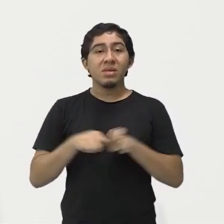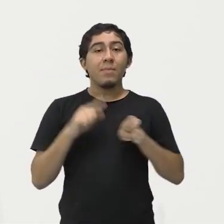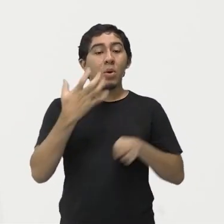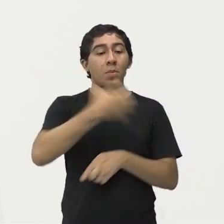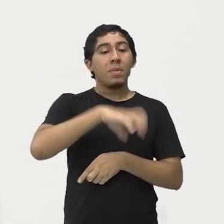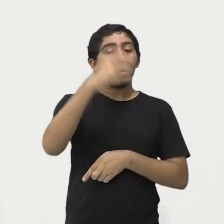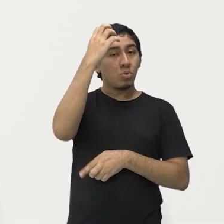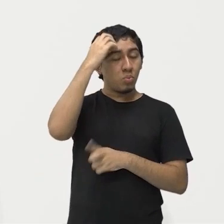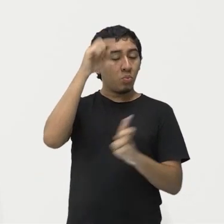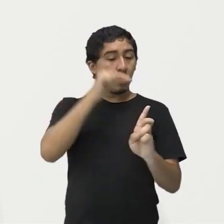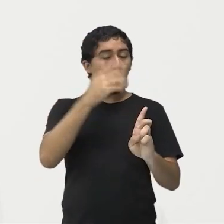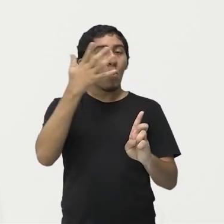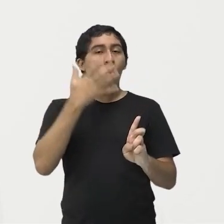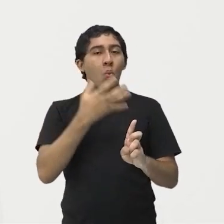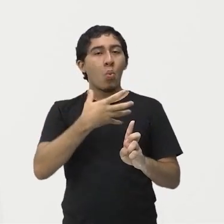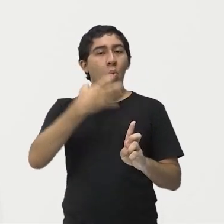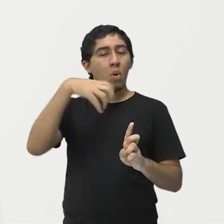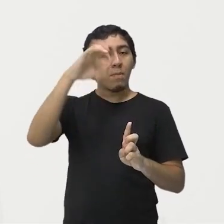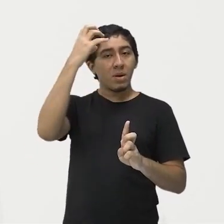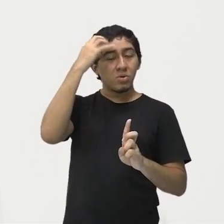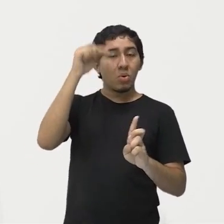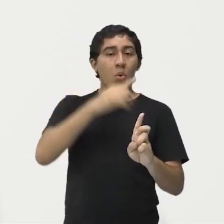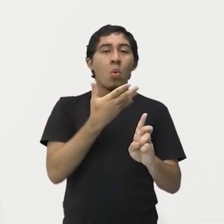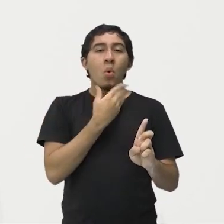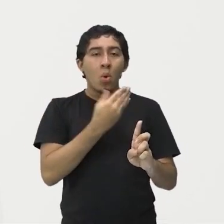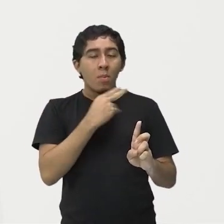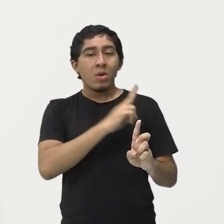reinado era de Otávio Augusto.